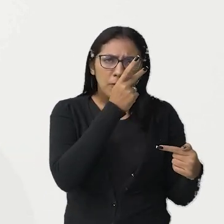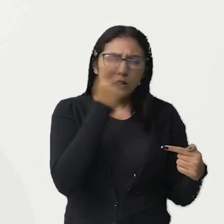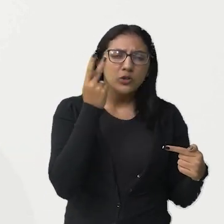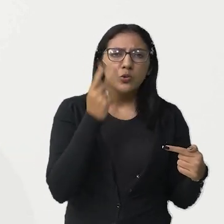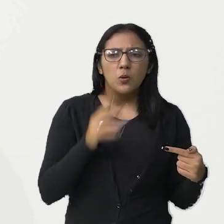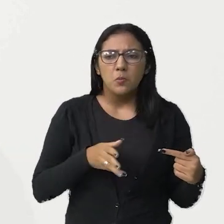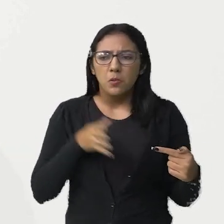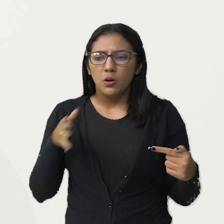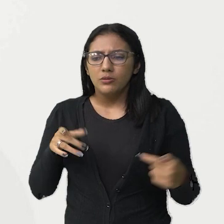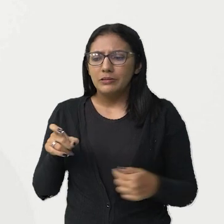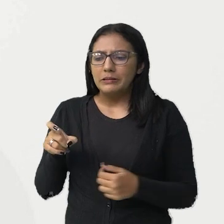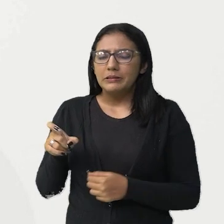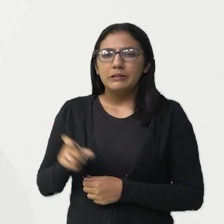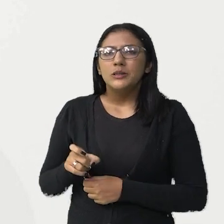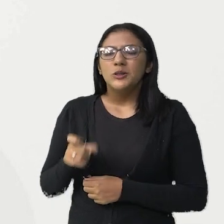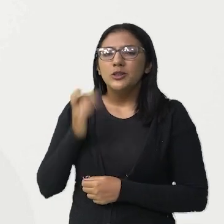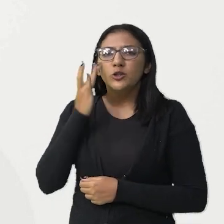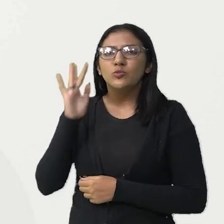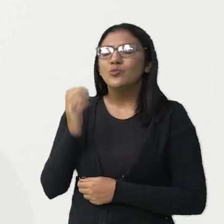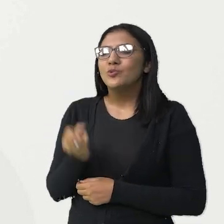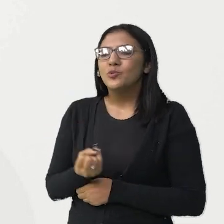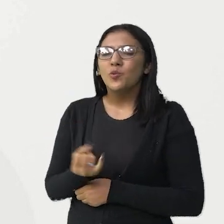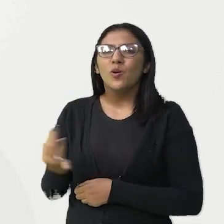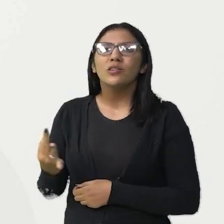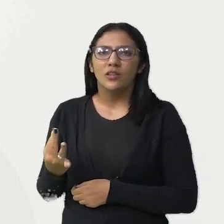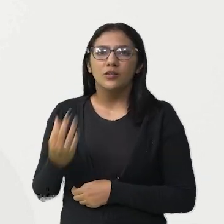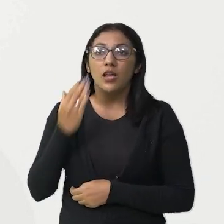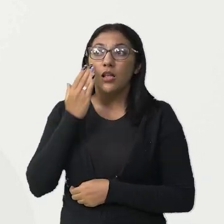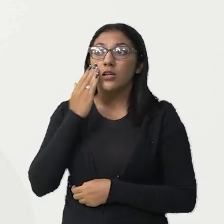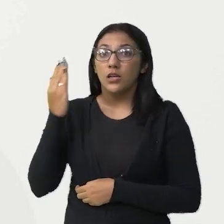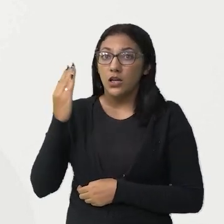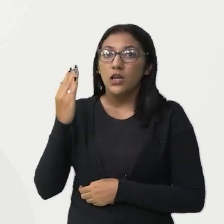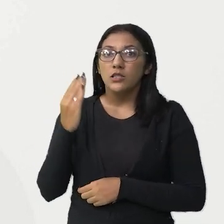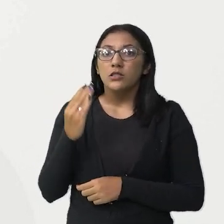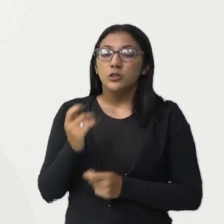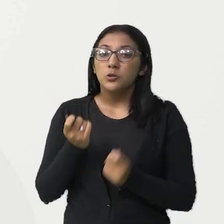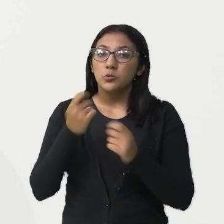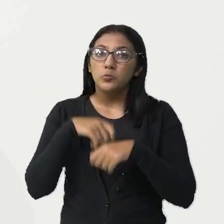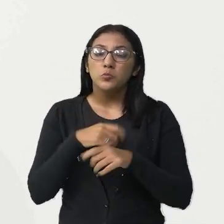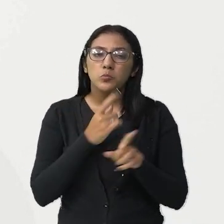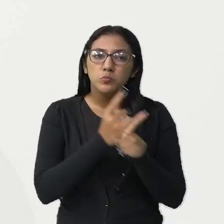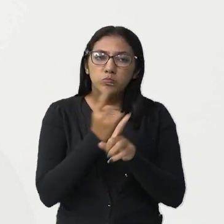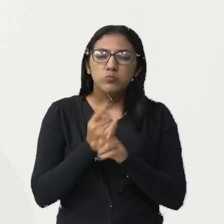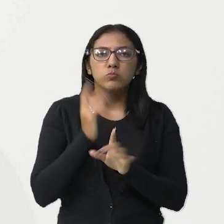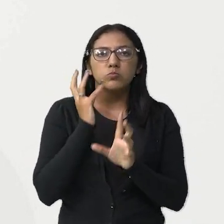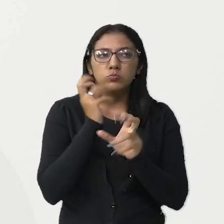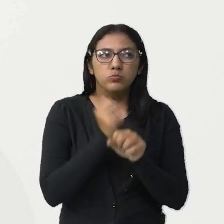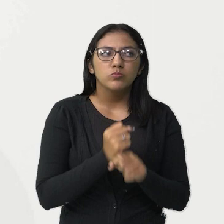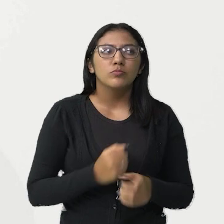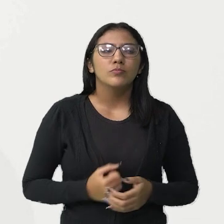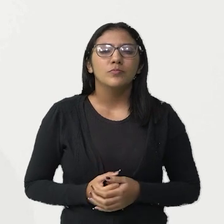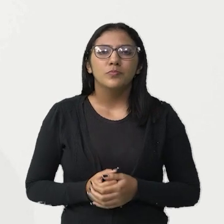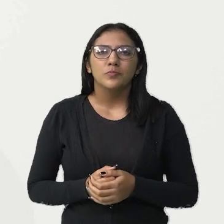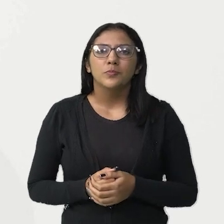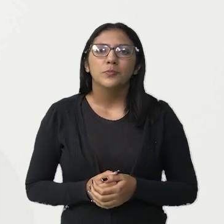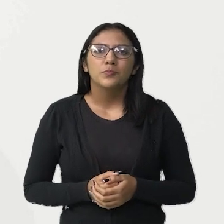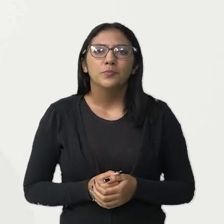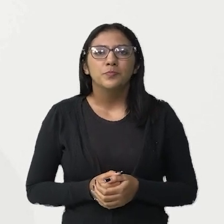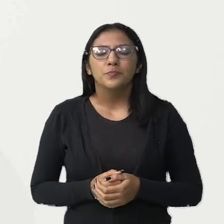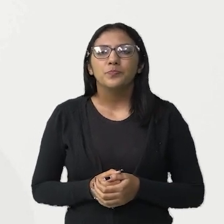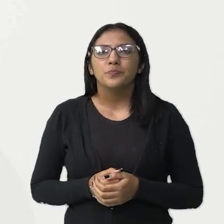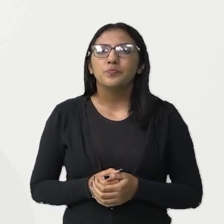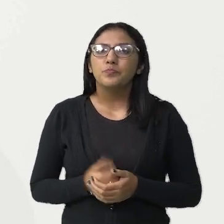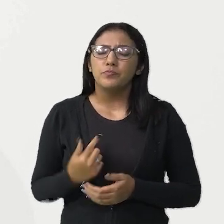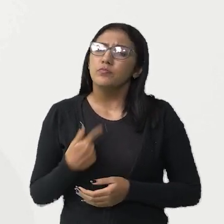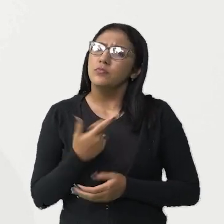quadrados. Então, é acima dessa tabelinha que nós vamos resolver a nossa questão, tá bom? Nós já